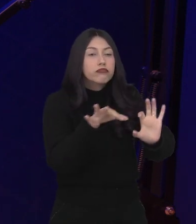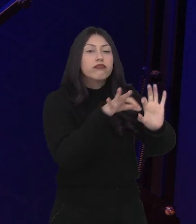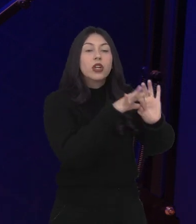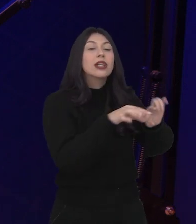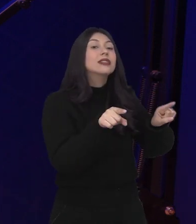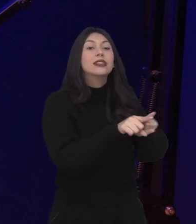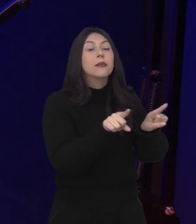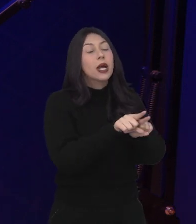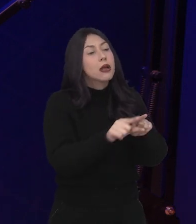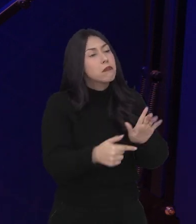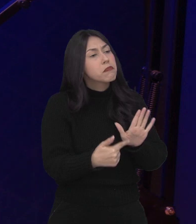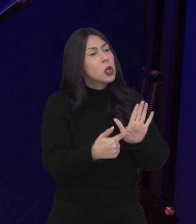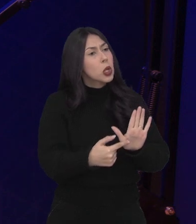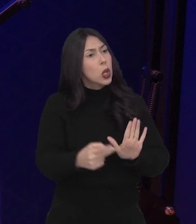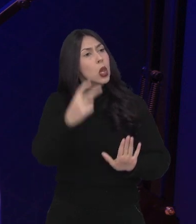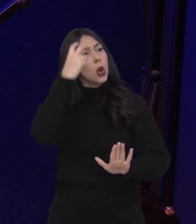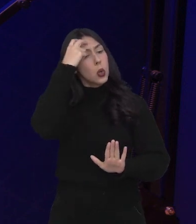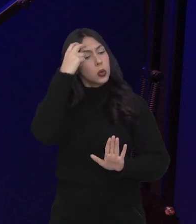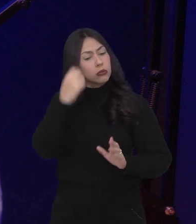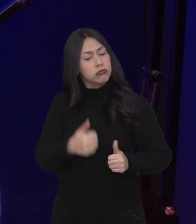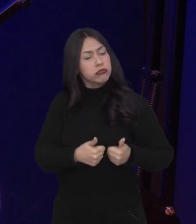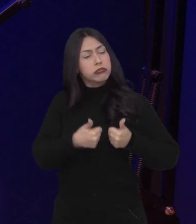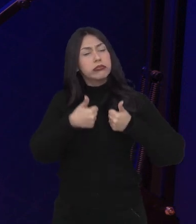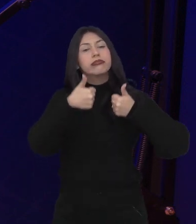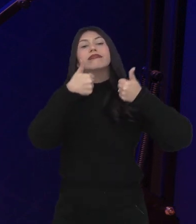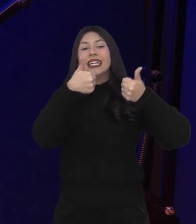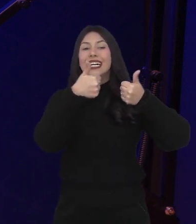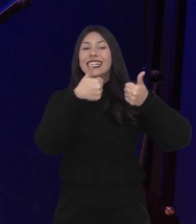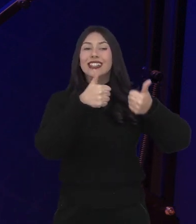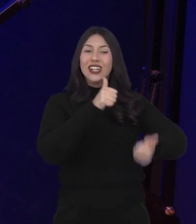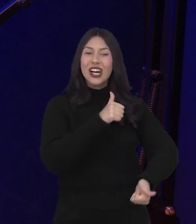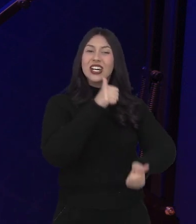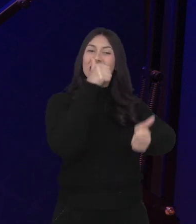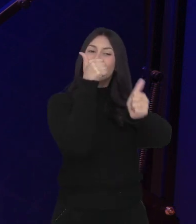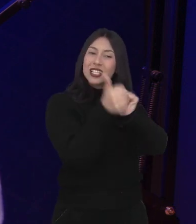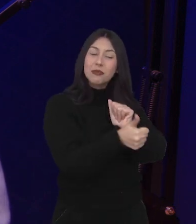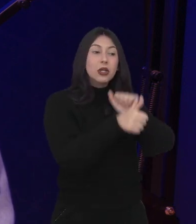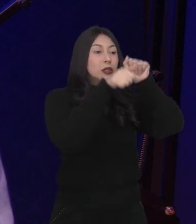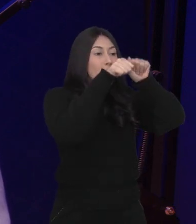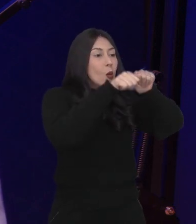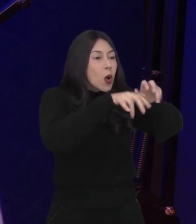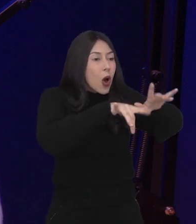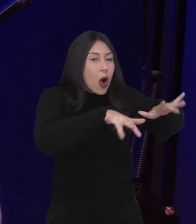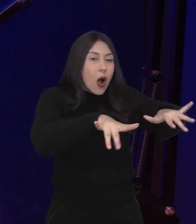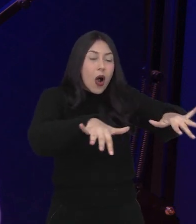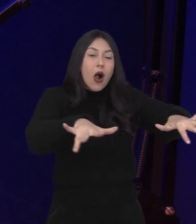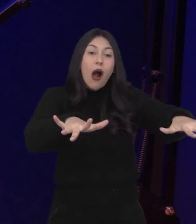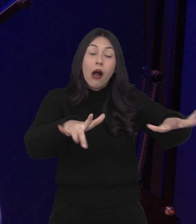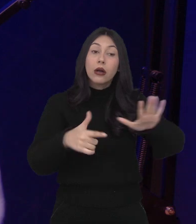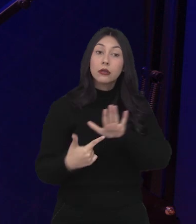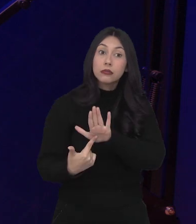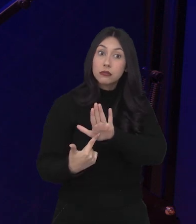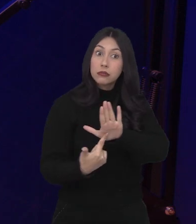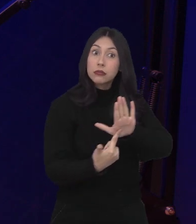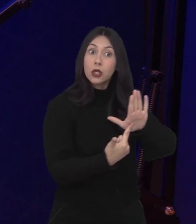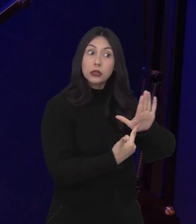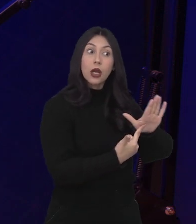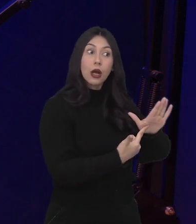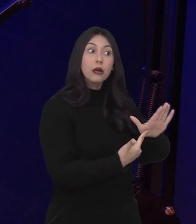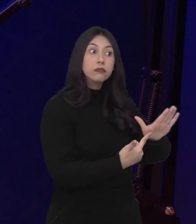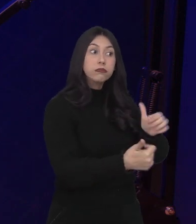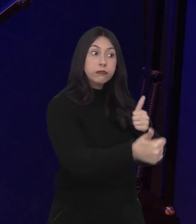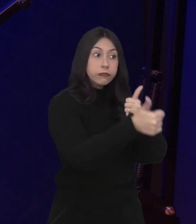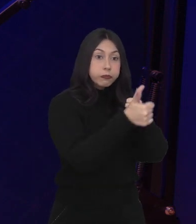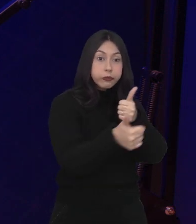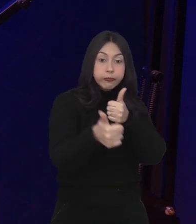power, né, mostrando um pouco da sua cultura positiva, levando os esportes e as Olimpíadas para traz outros lugares, né, e trazendo também outros países